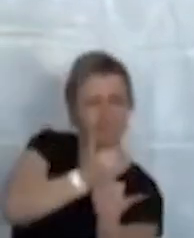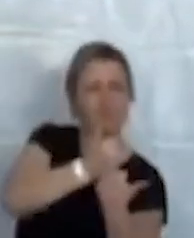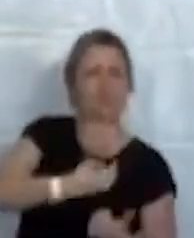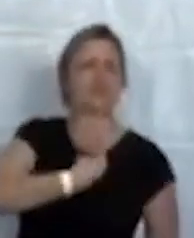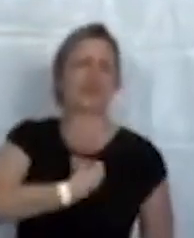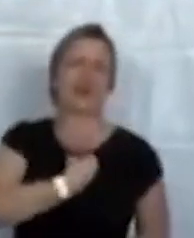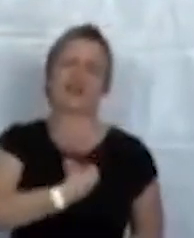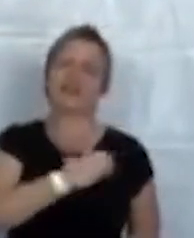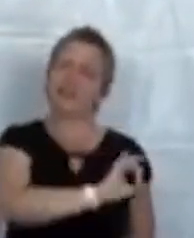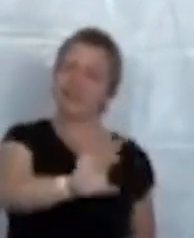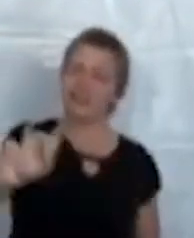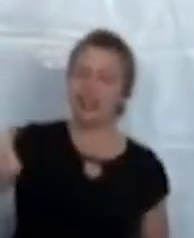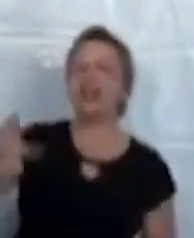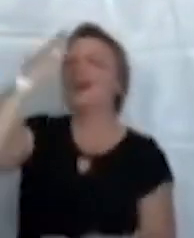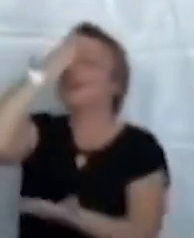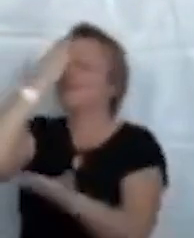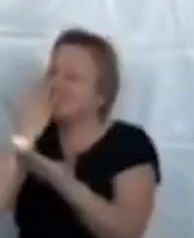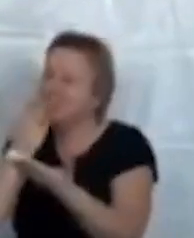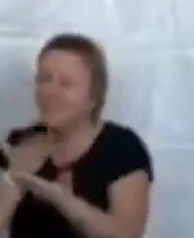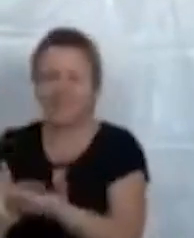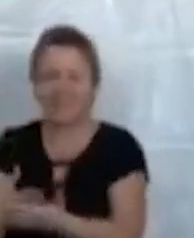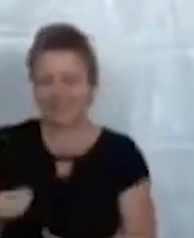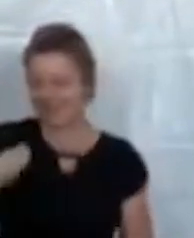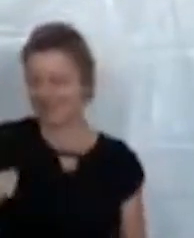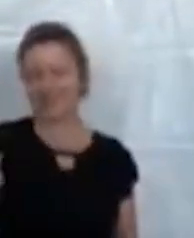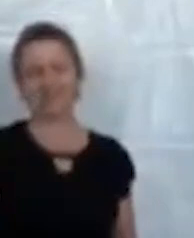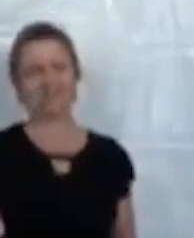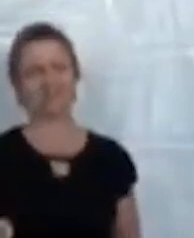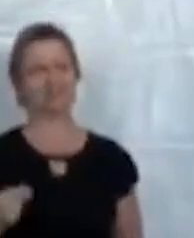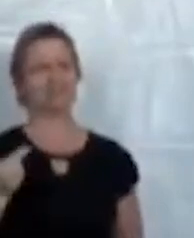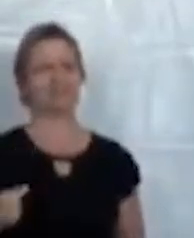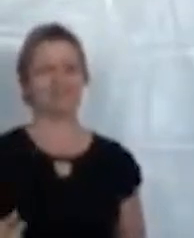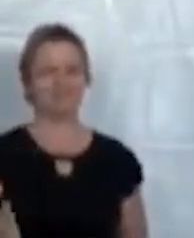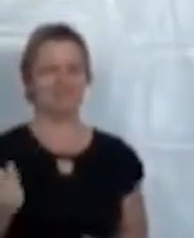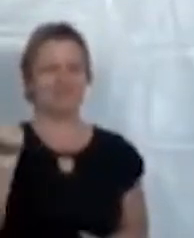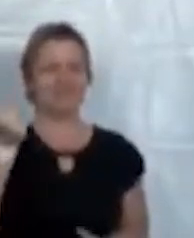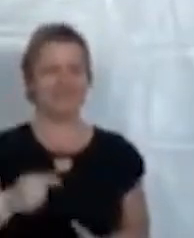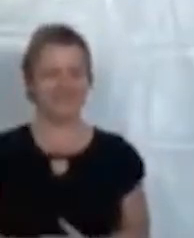pereça, mas tenha a vida eterna.